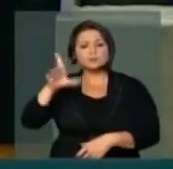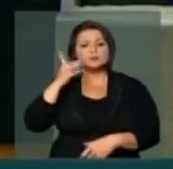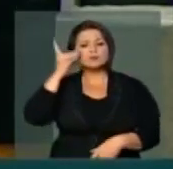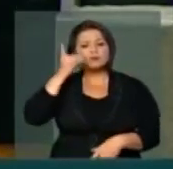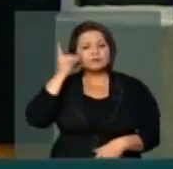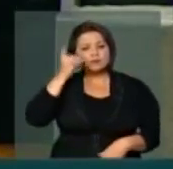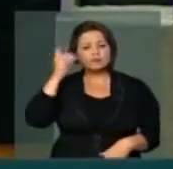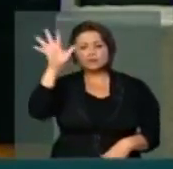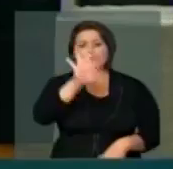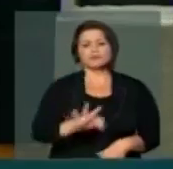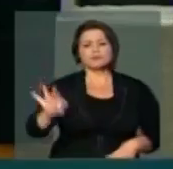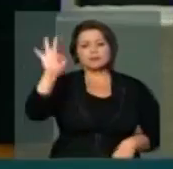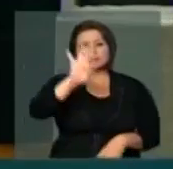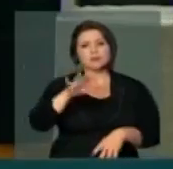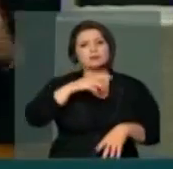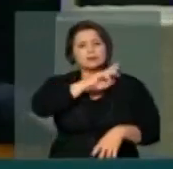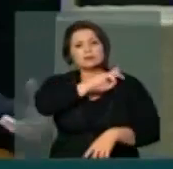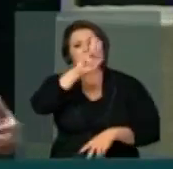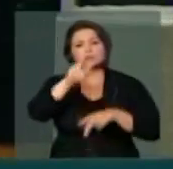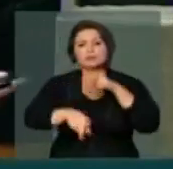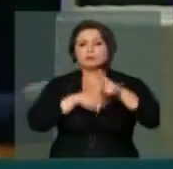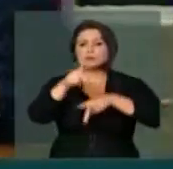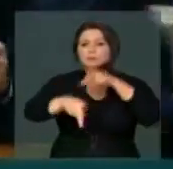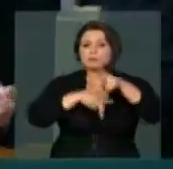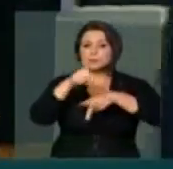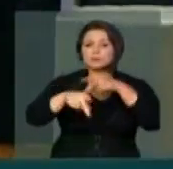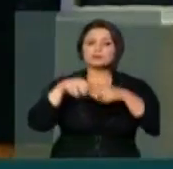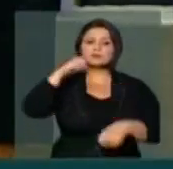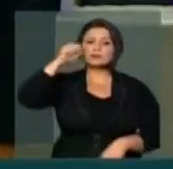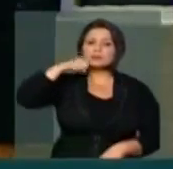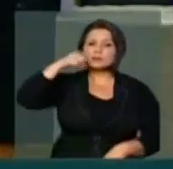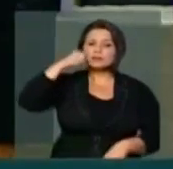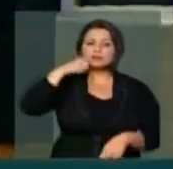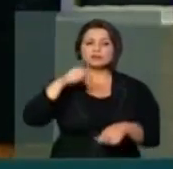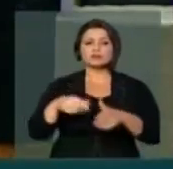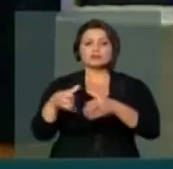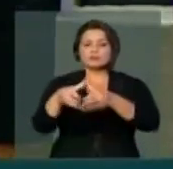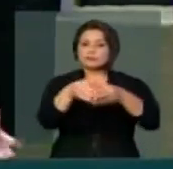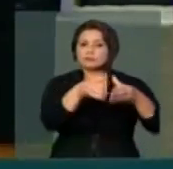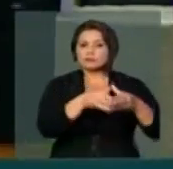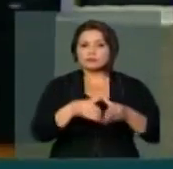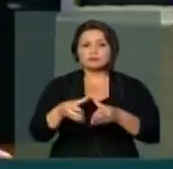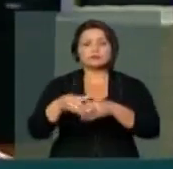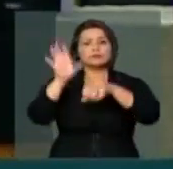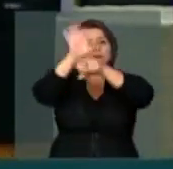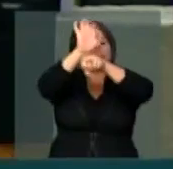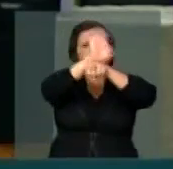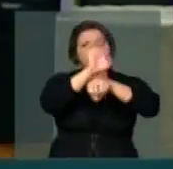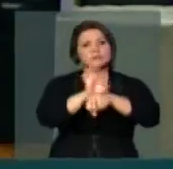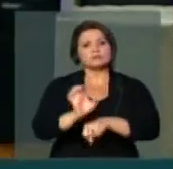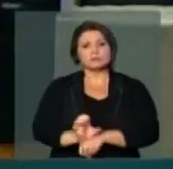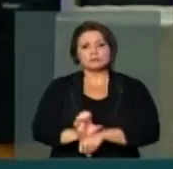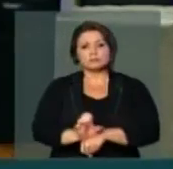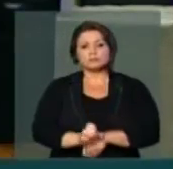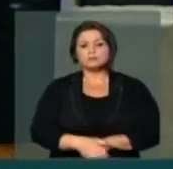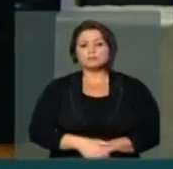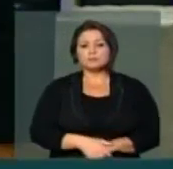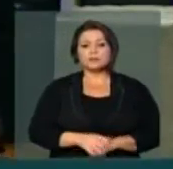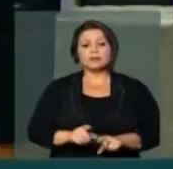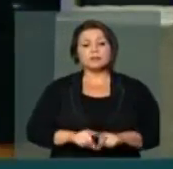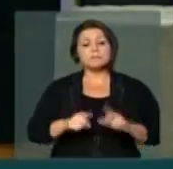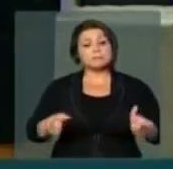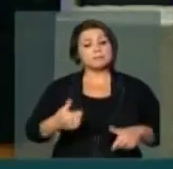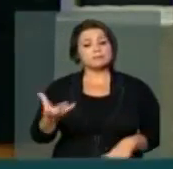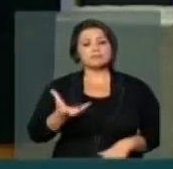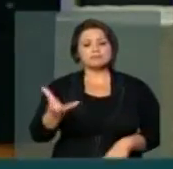a população dos seus estados, que os senadores representem as unidades da federação, os estados em si. Mas